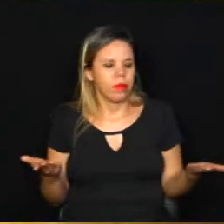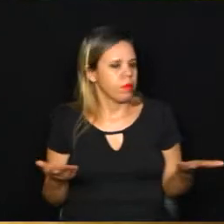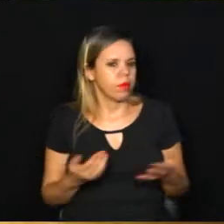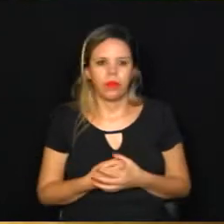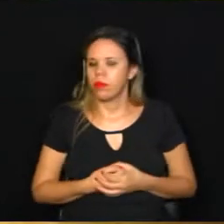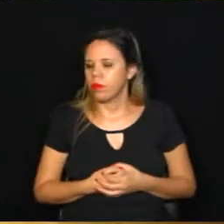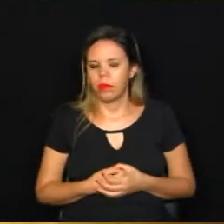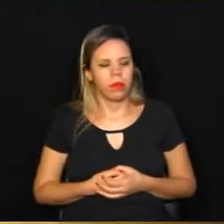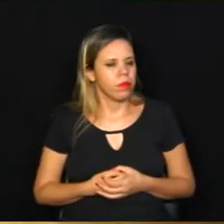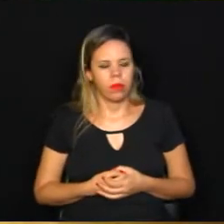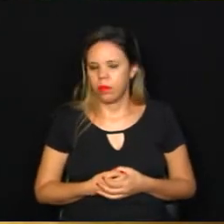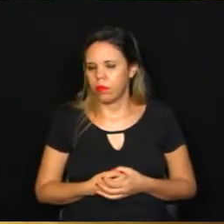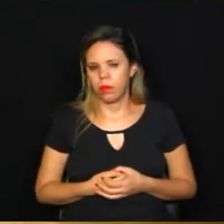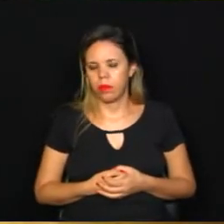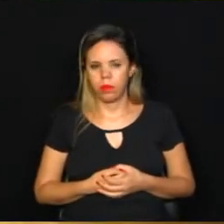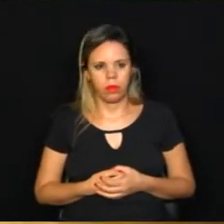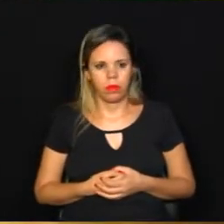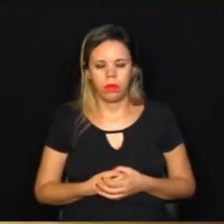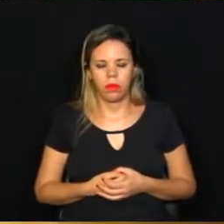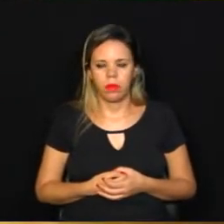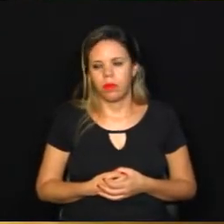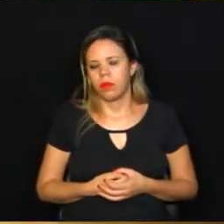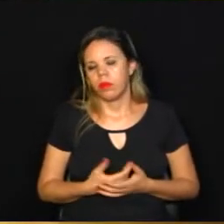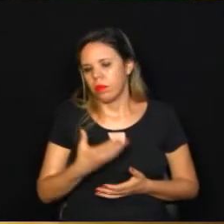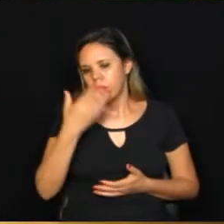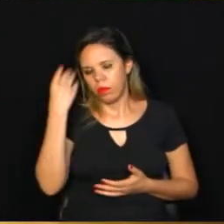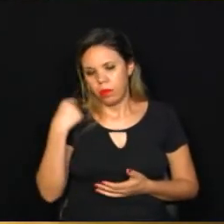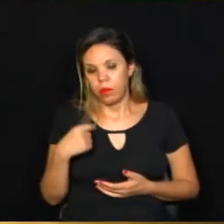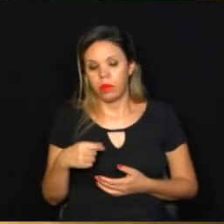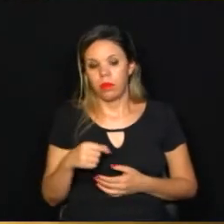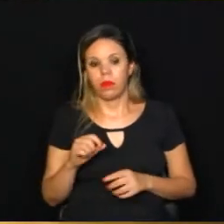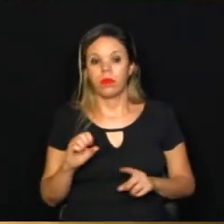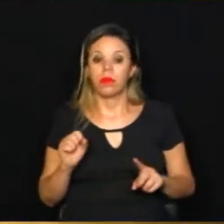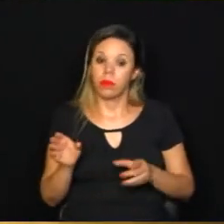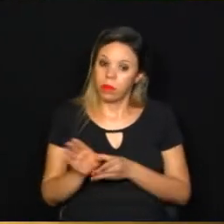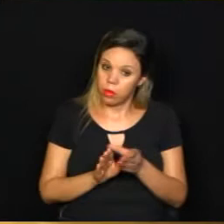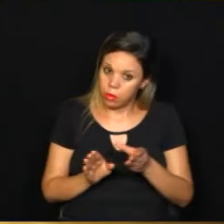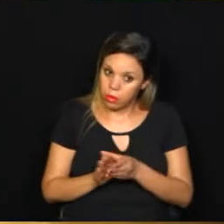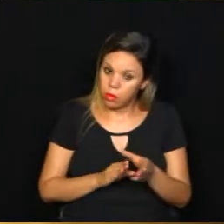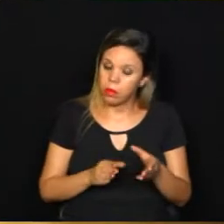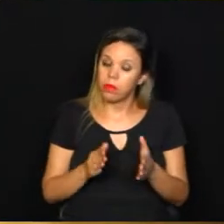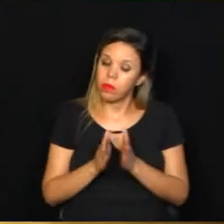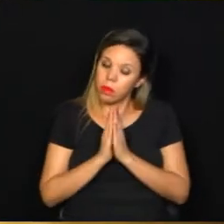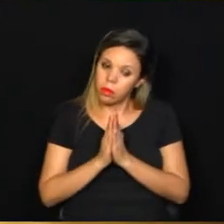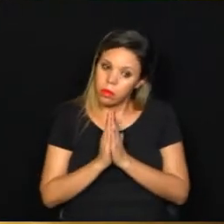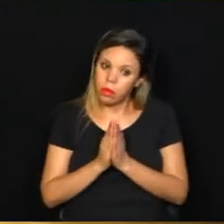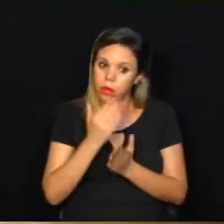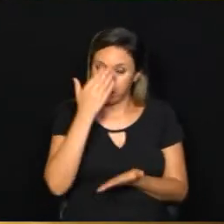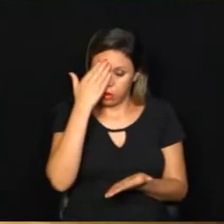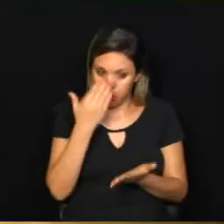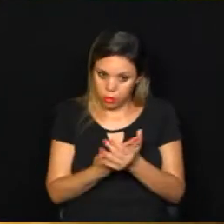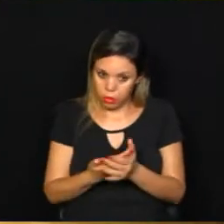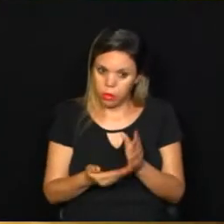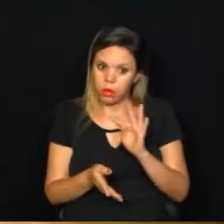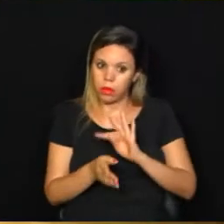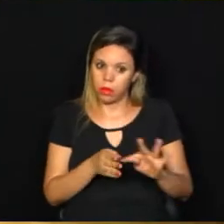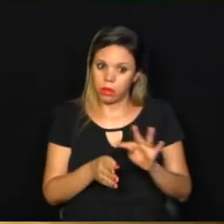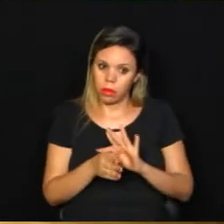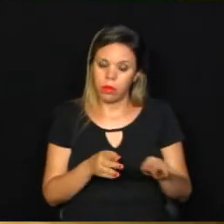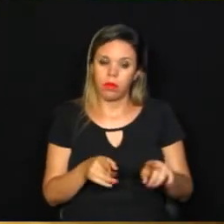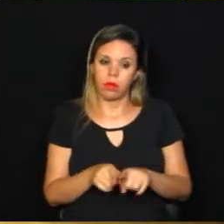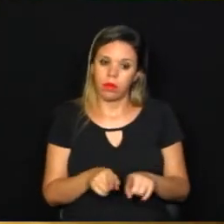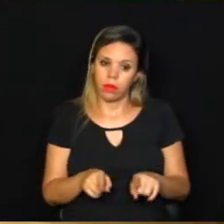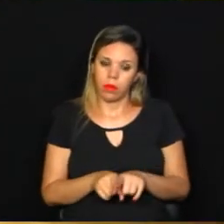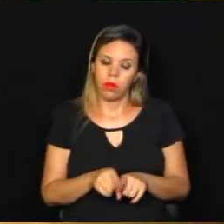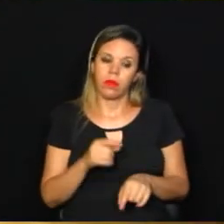não deixasse de acreditar no órgão Conselho Tutelar, né? Porque quem vai